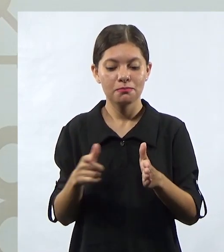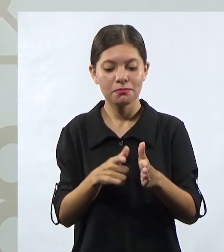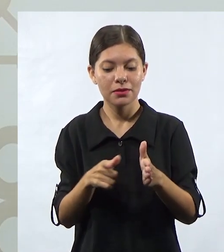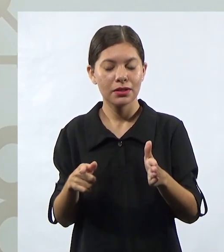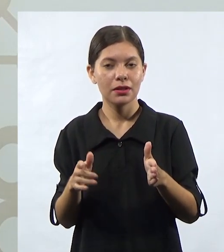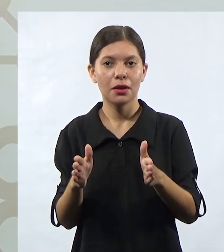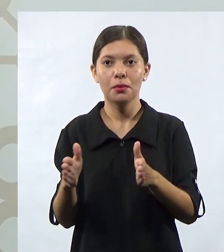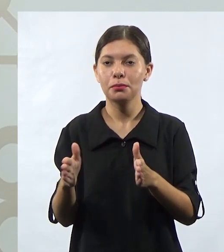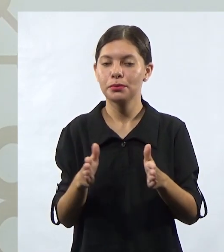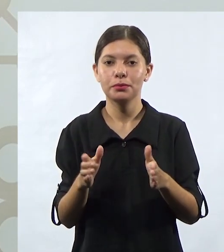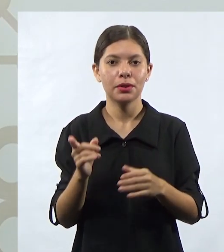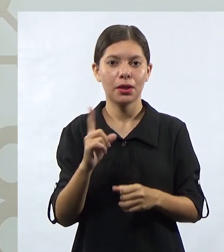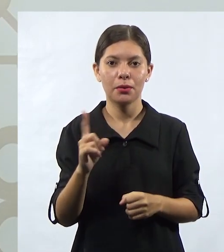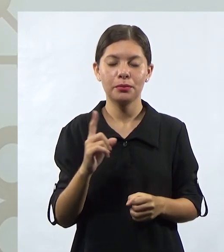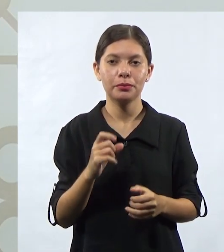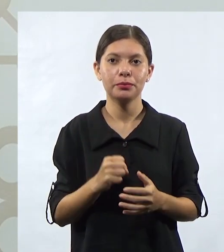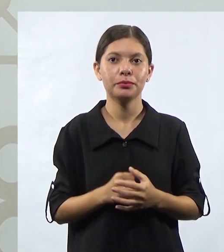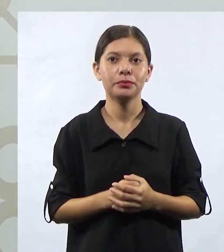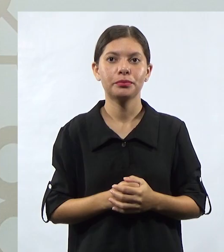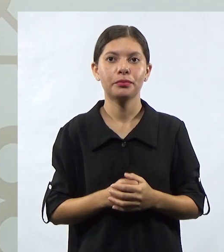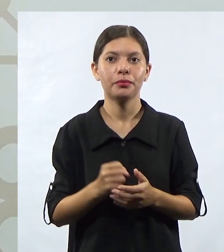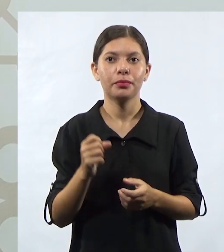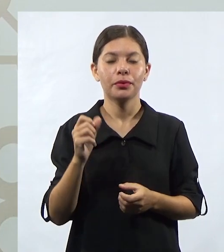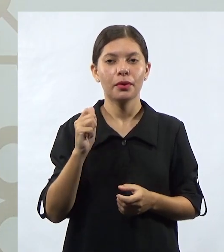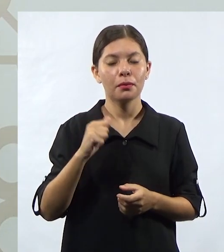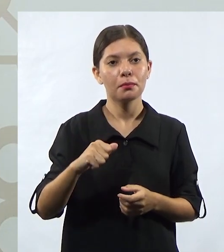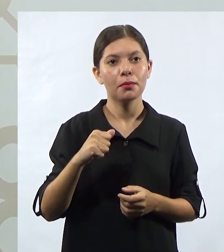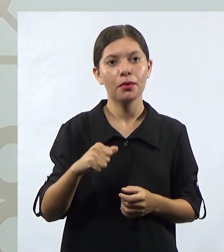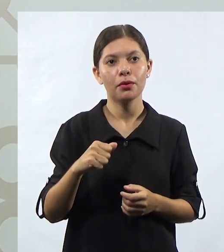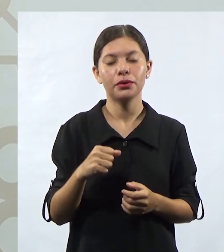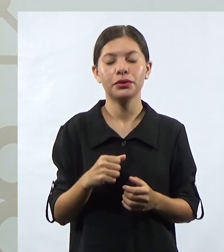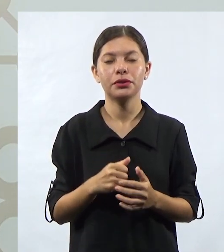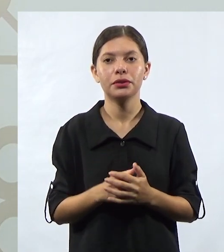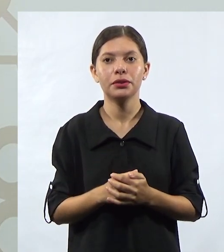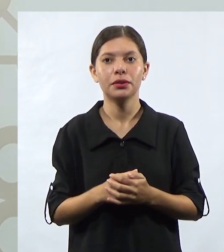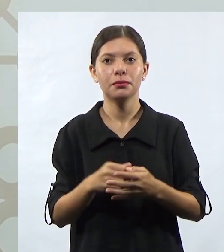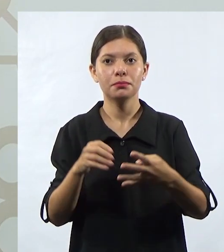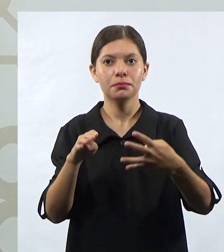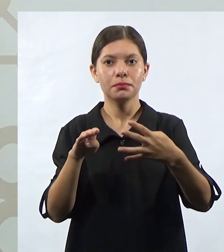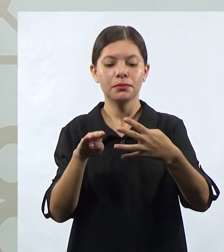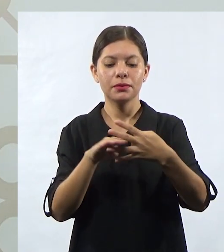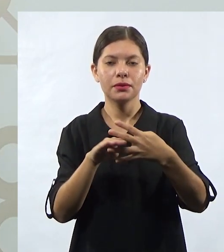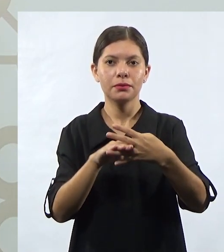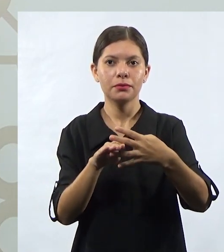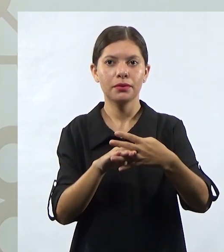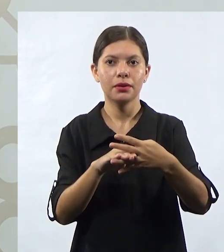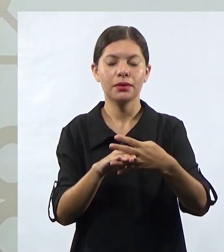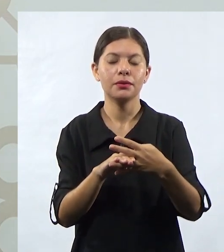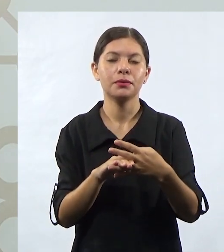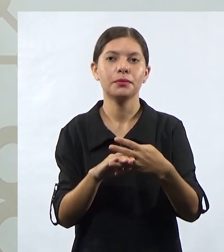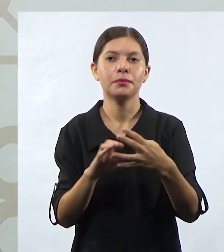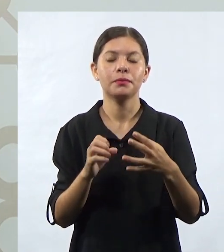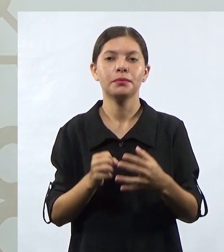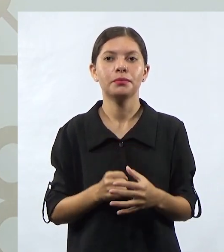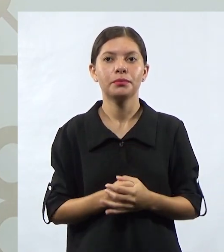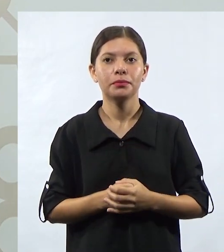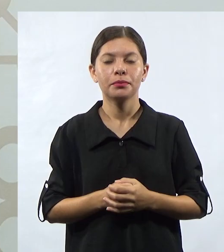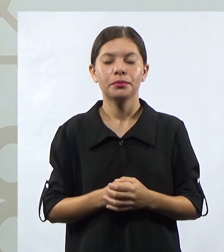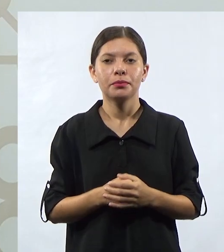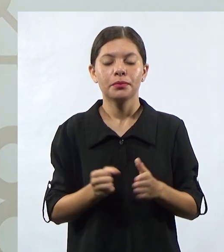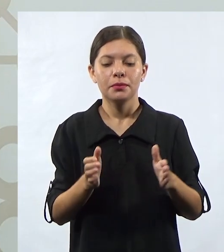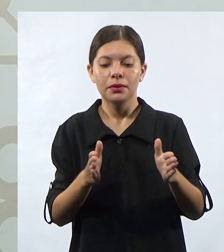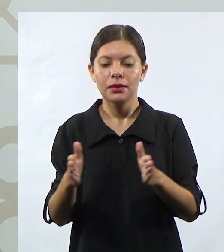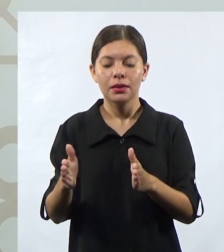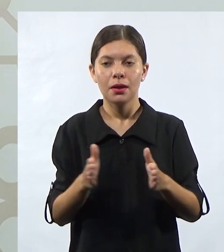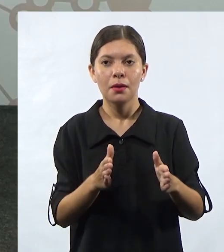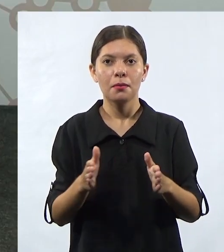pode fazer a marcação de tempo, mas, por exemplo, de 3 em 3 anos. Mas 3 em